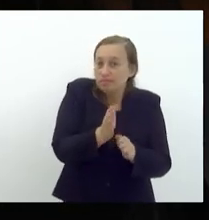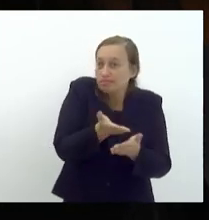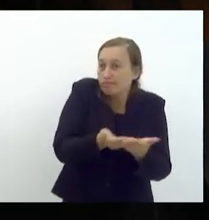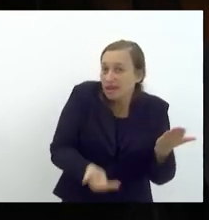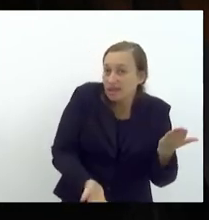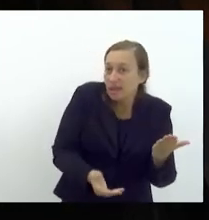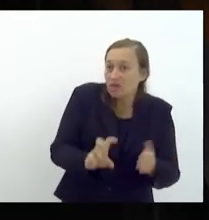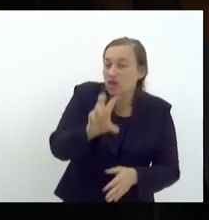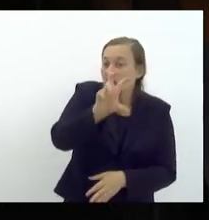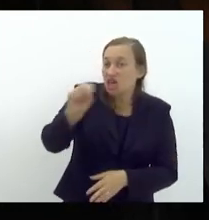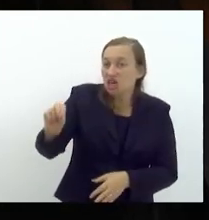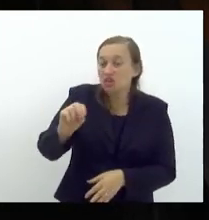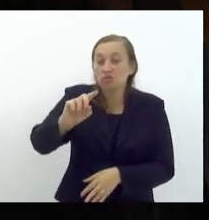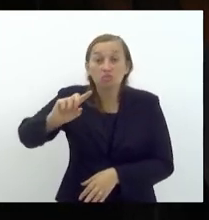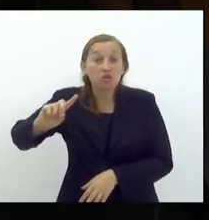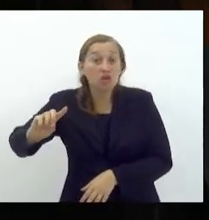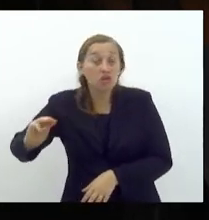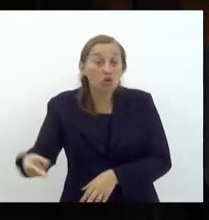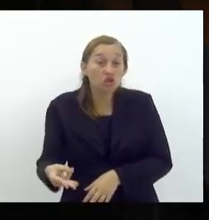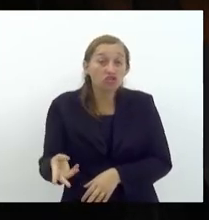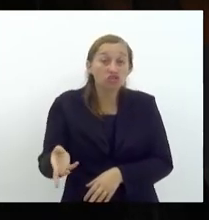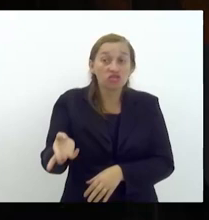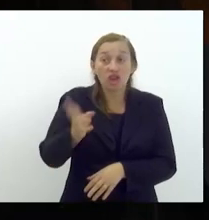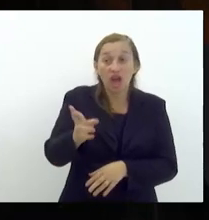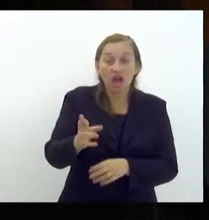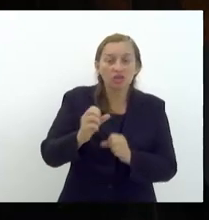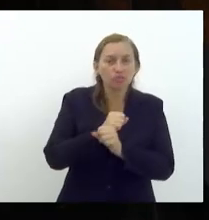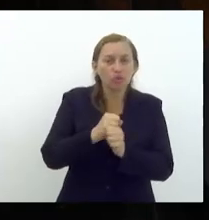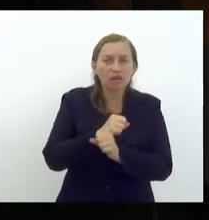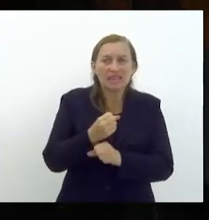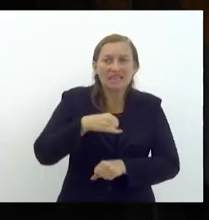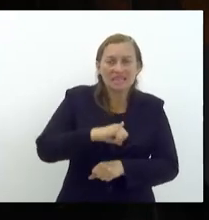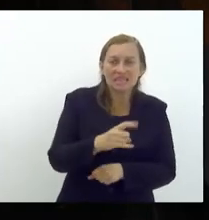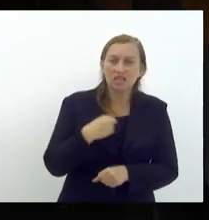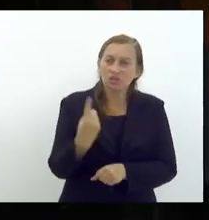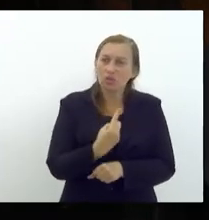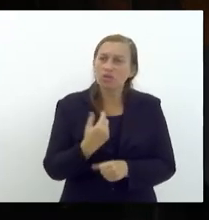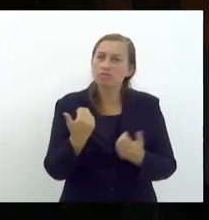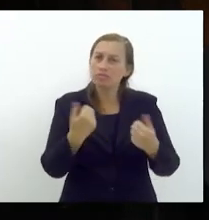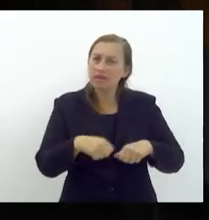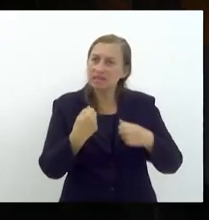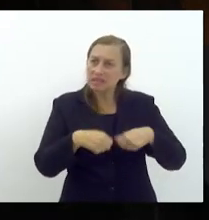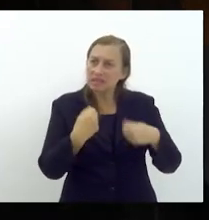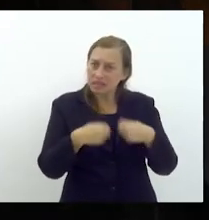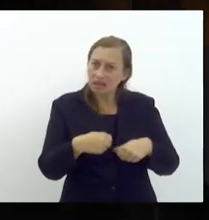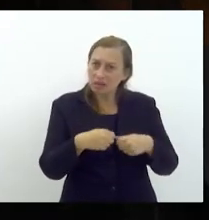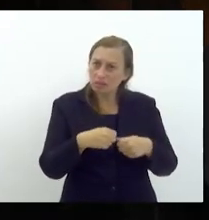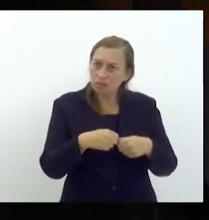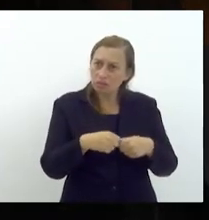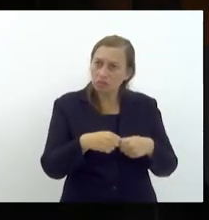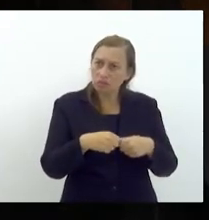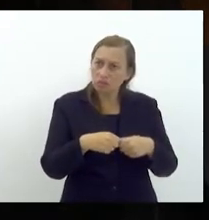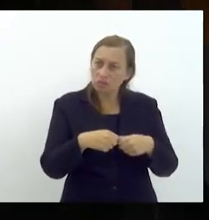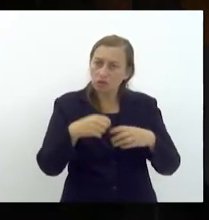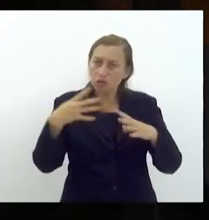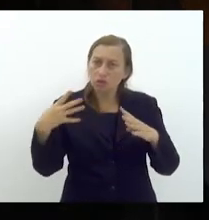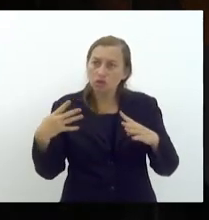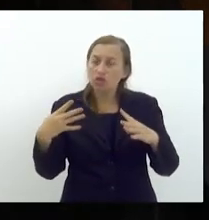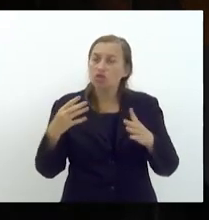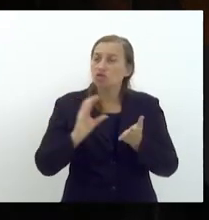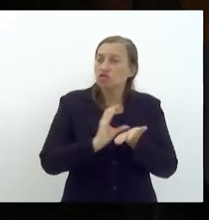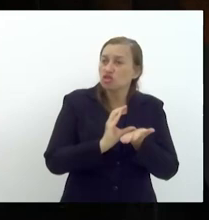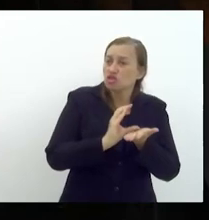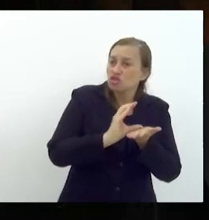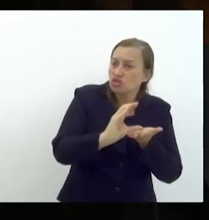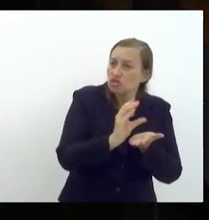500 milhões de reais por ano se a gente tá precisando de recursos seria a hora do Poder